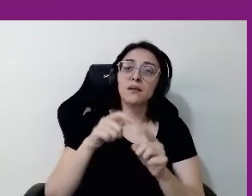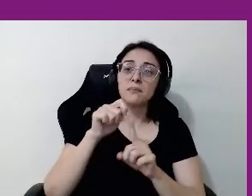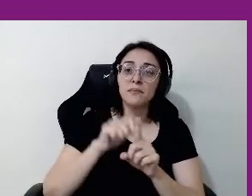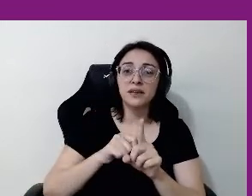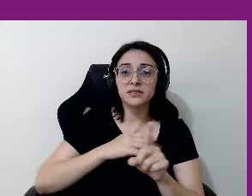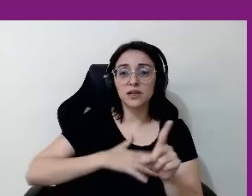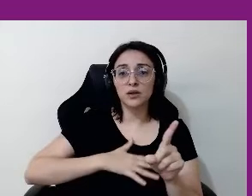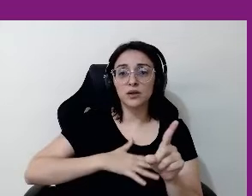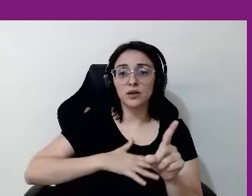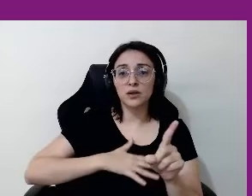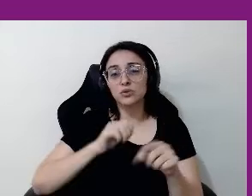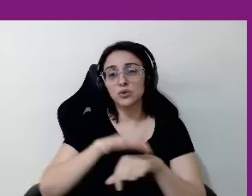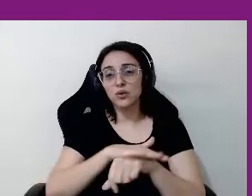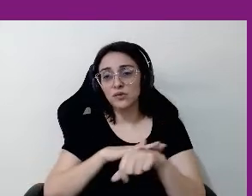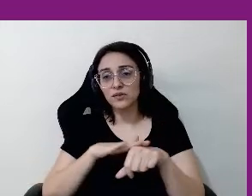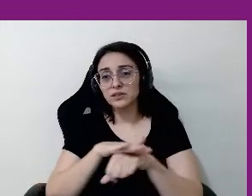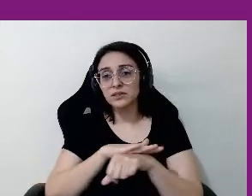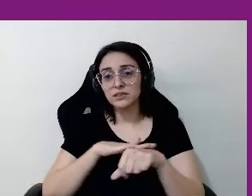conversando, porque